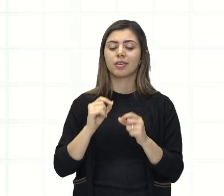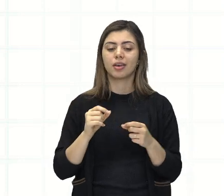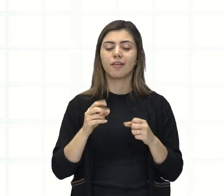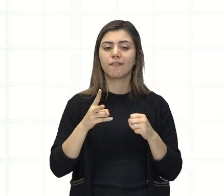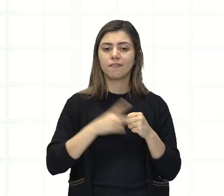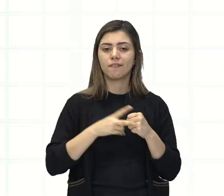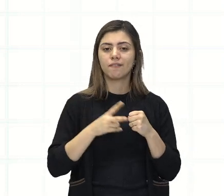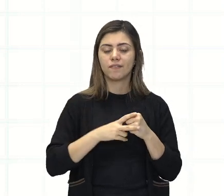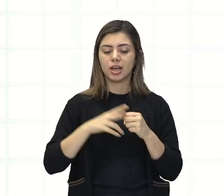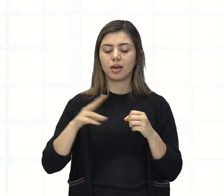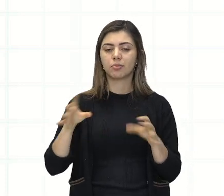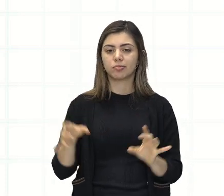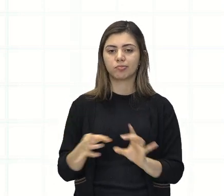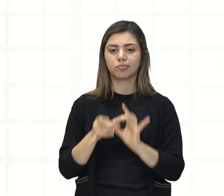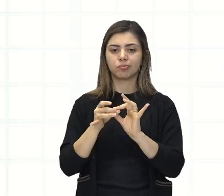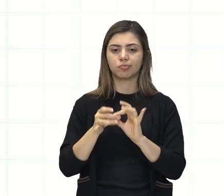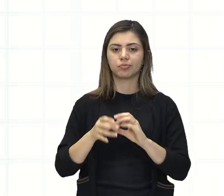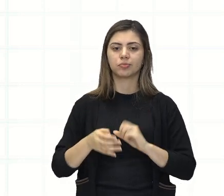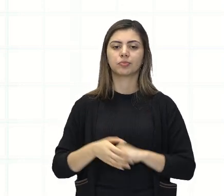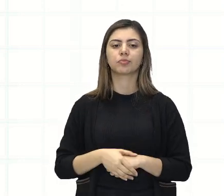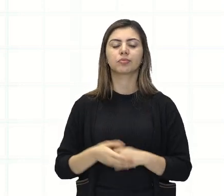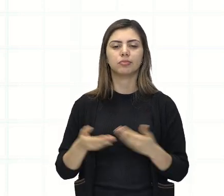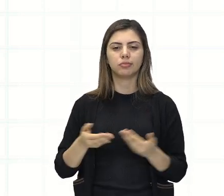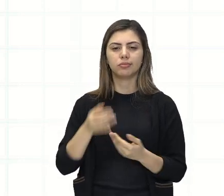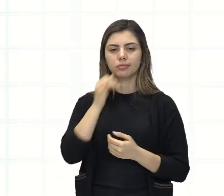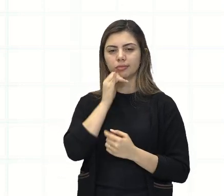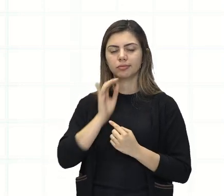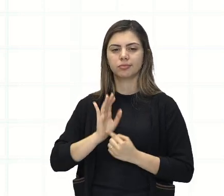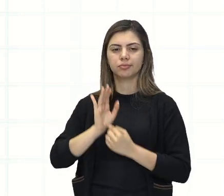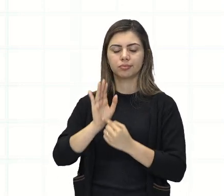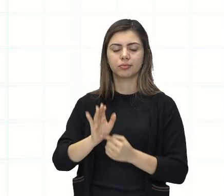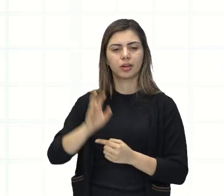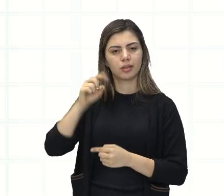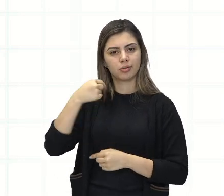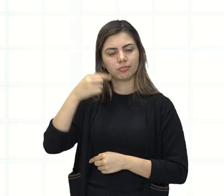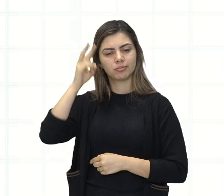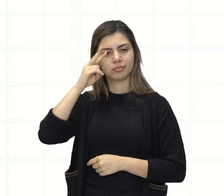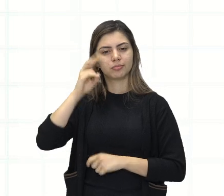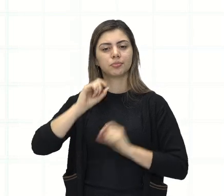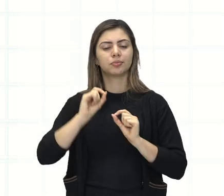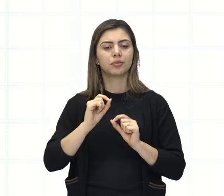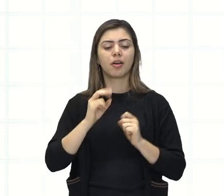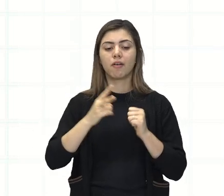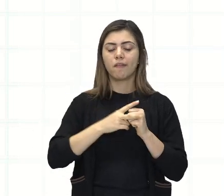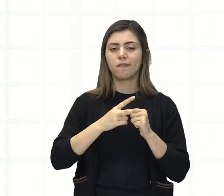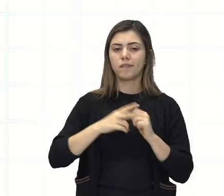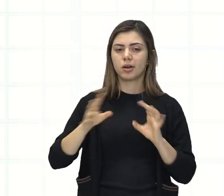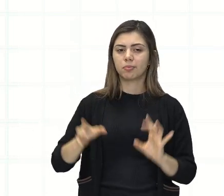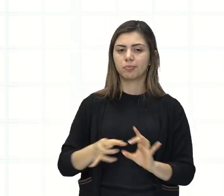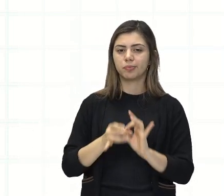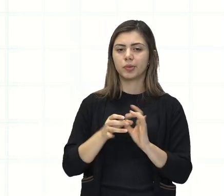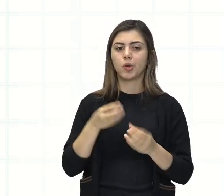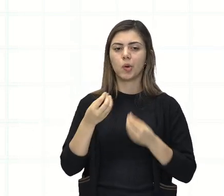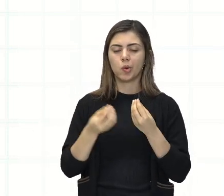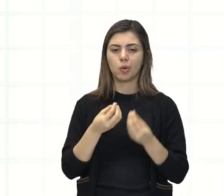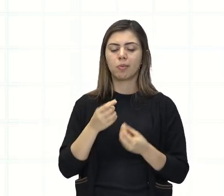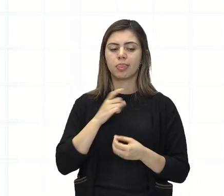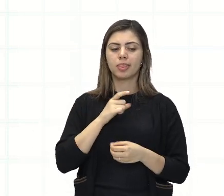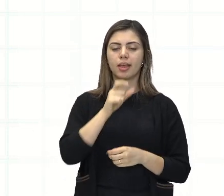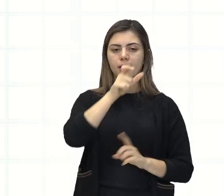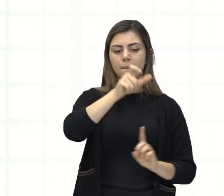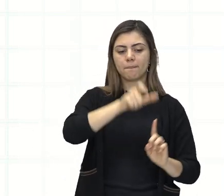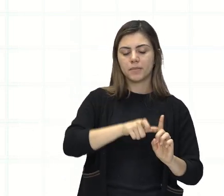ligação. Vamos lá para o exemplo aqui, para a gente recapitular. O verbo de ligação, ele vai ligar o